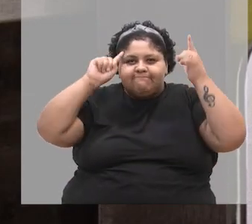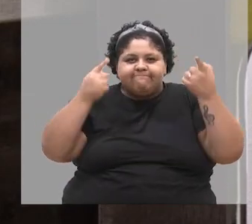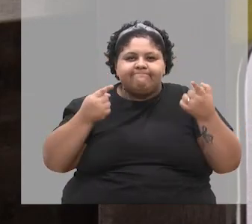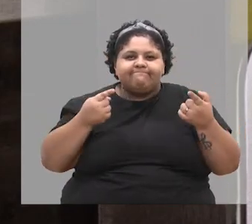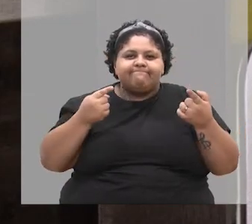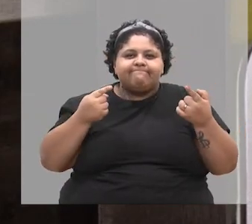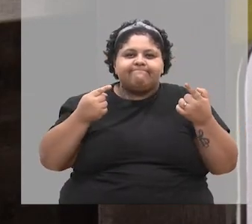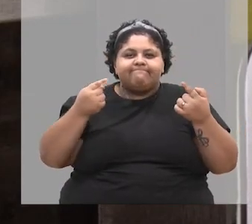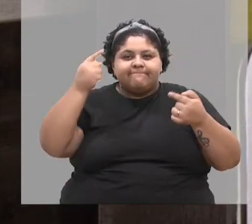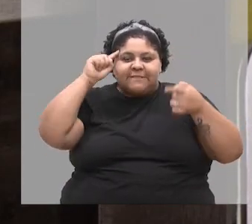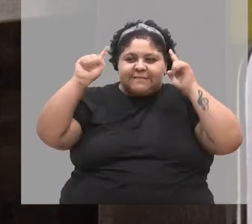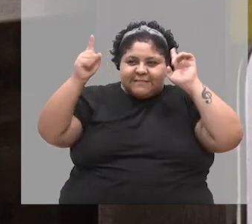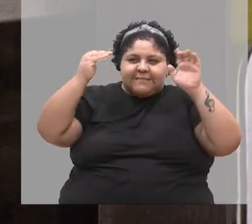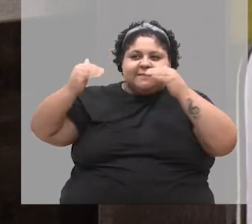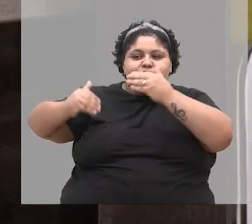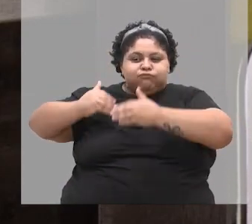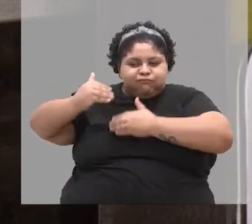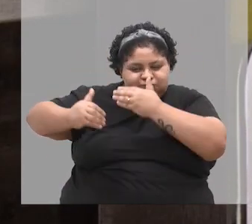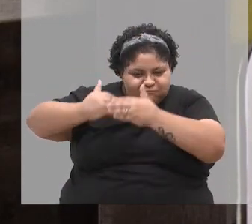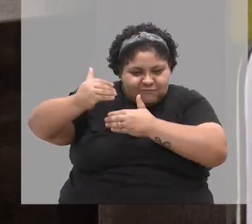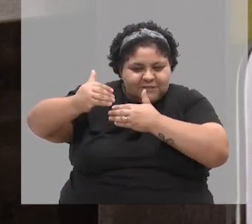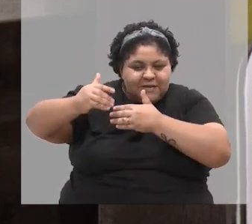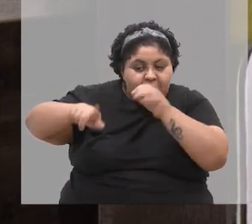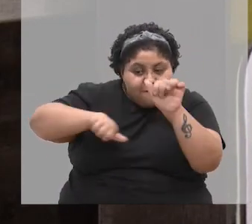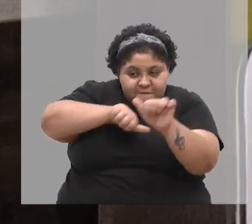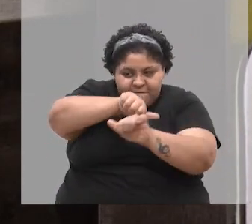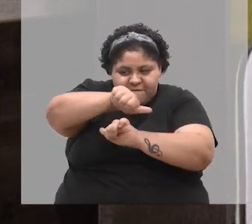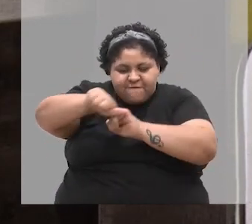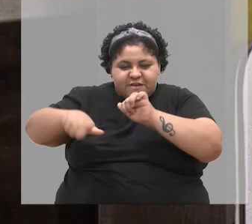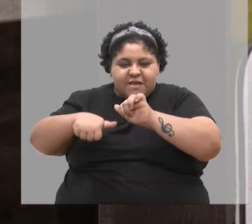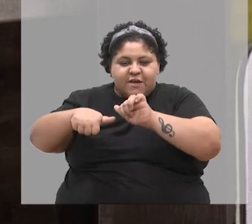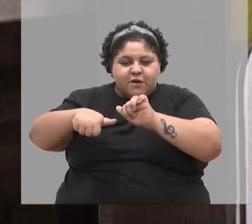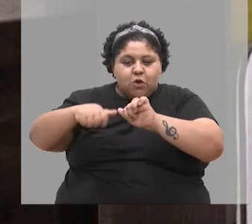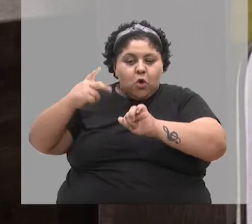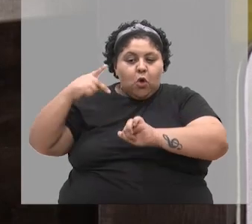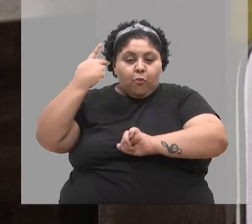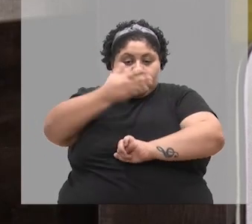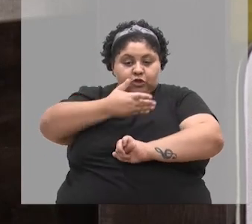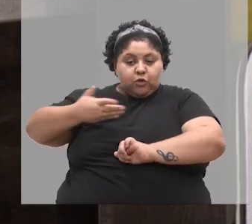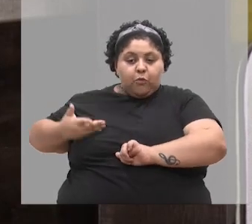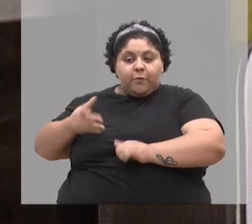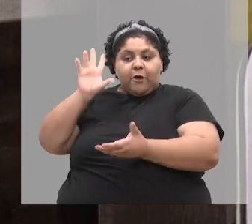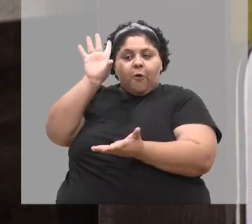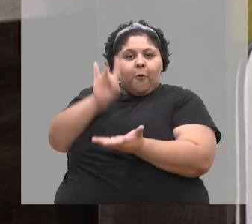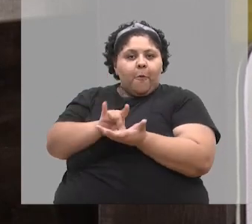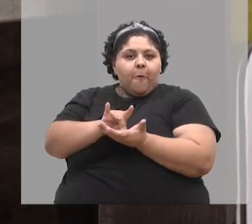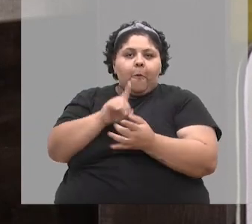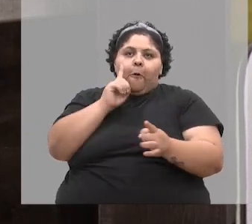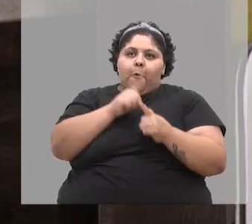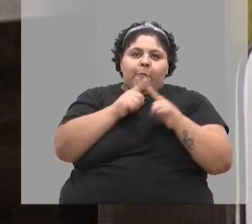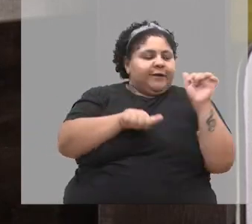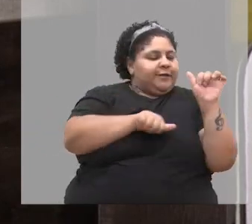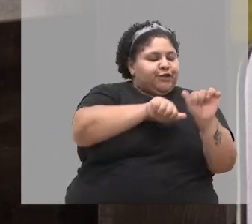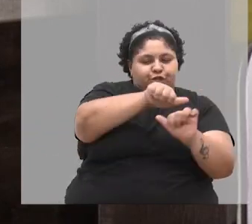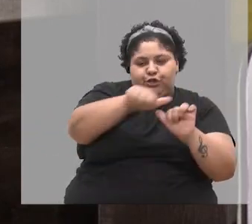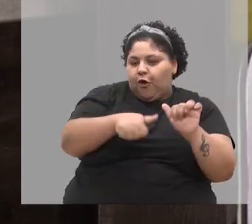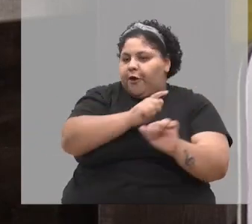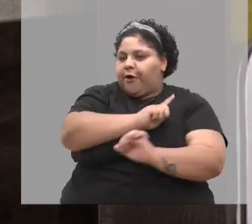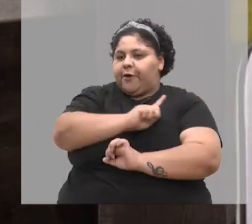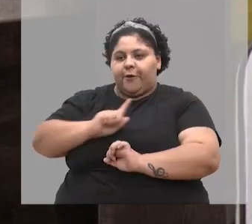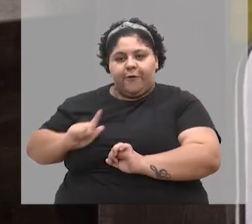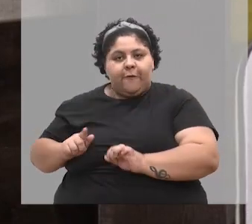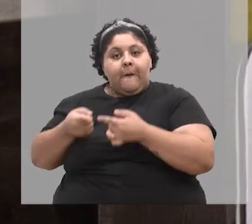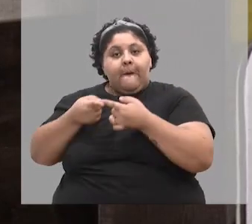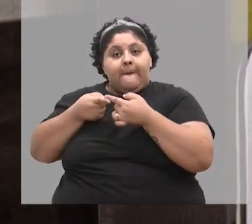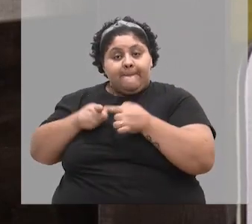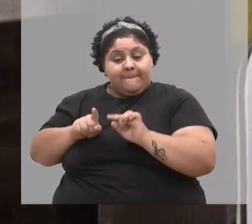surgindo ideias. E essas ideias, com o passar do tempo, viram políticas públicas que são permanentes. Isso é importante porque troca governo,